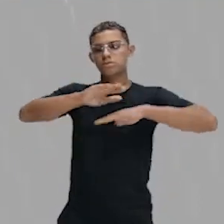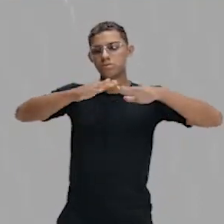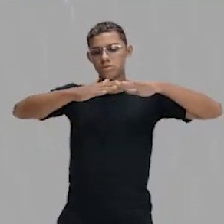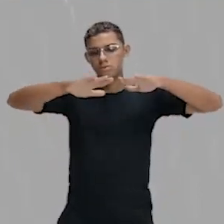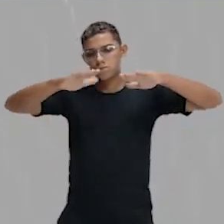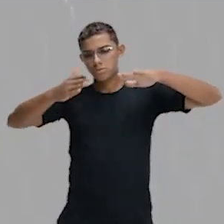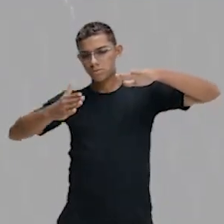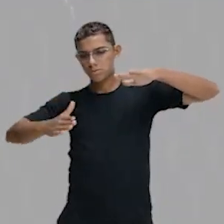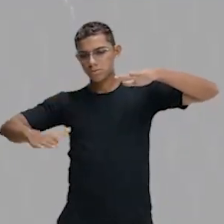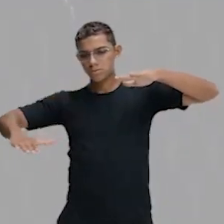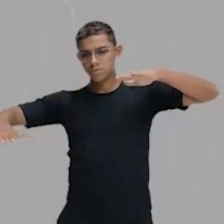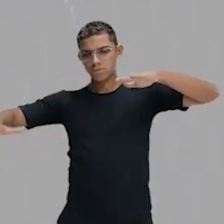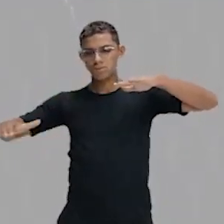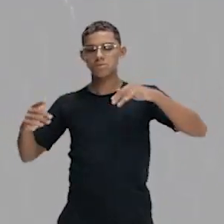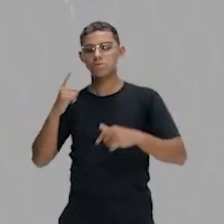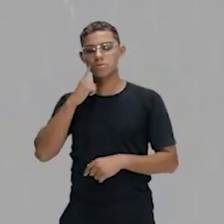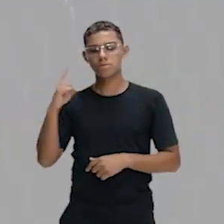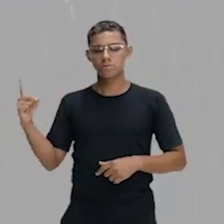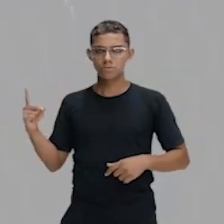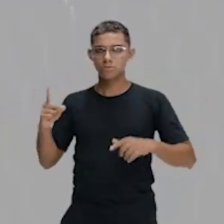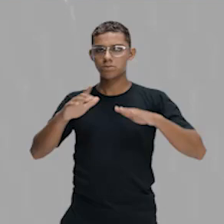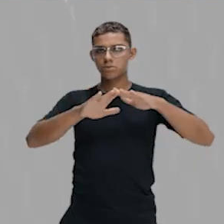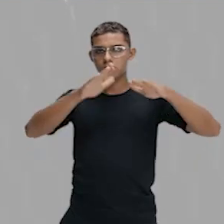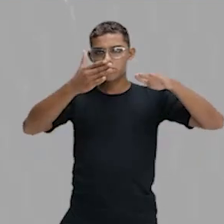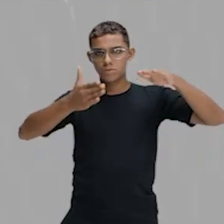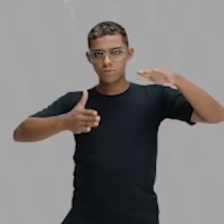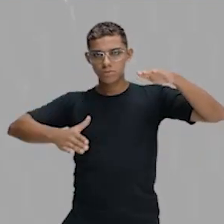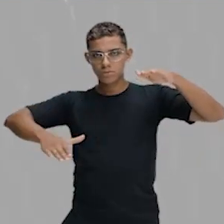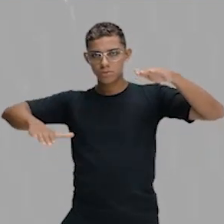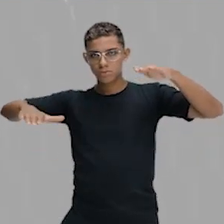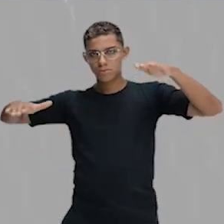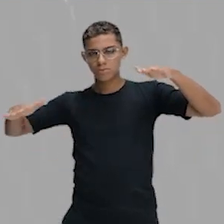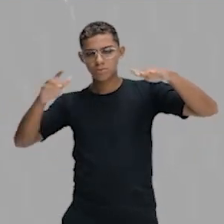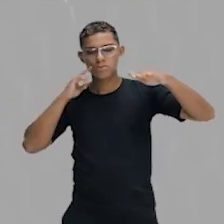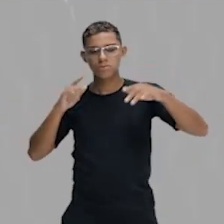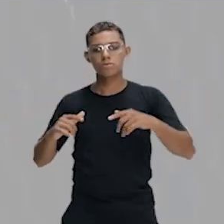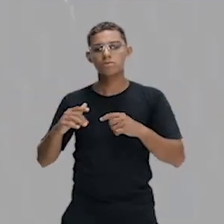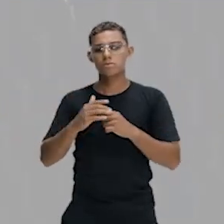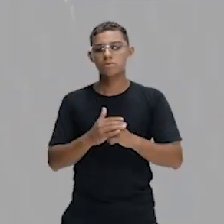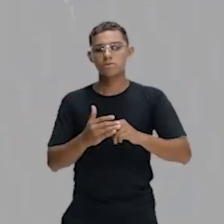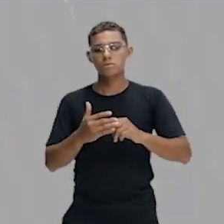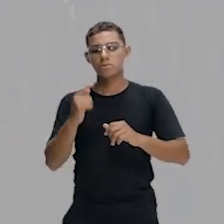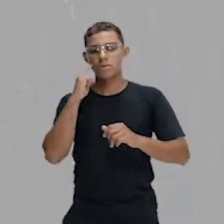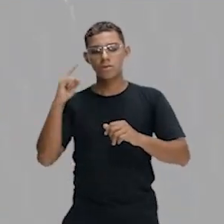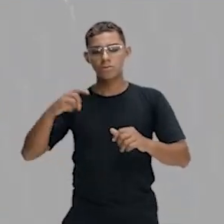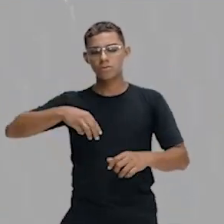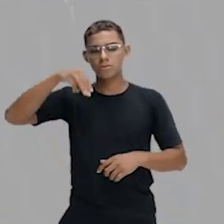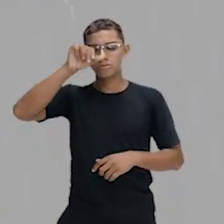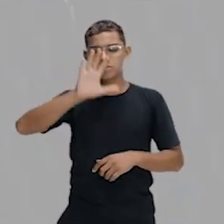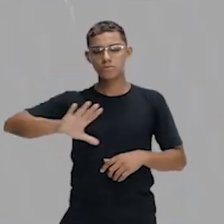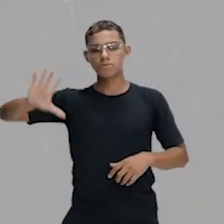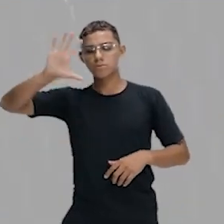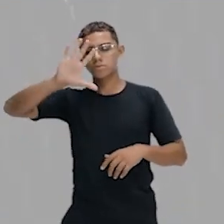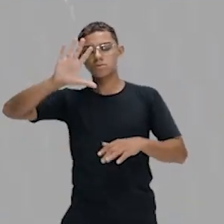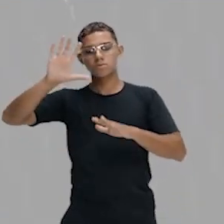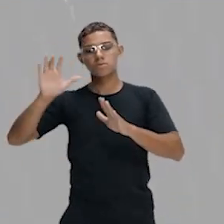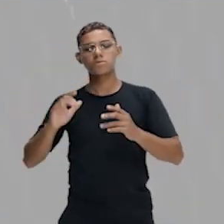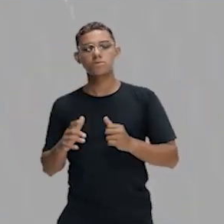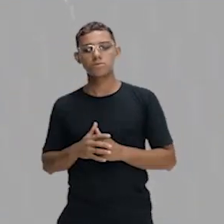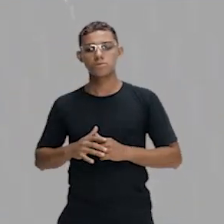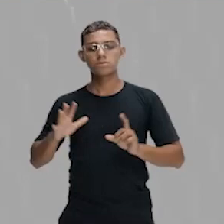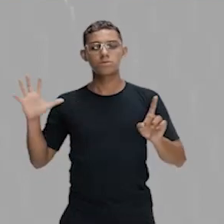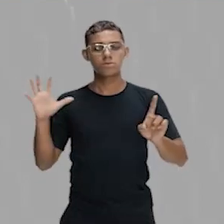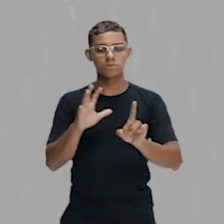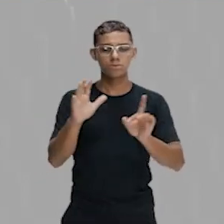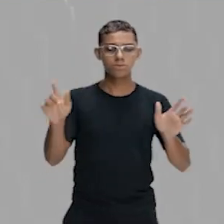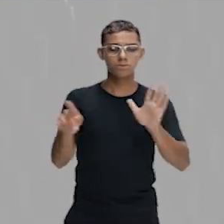montanhas e planícies costeiras. Ou seja, vai ficar aqui na costa do Brasil, ok? Principalmente ele vai sofrer